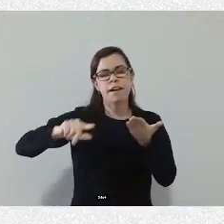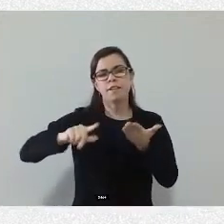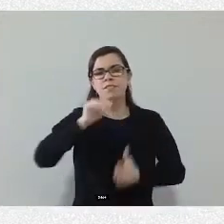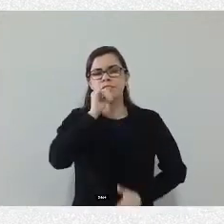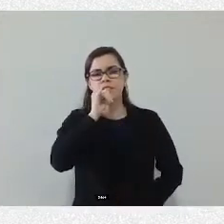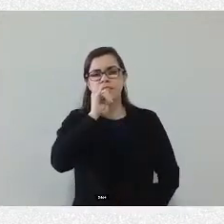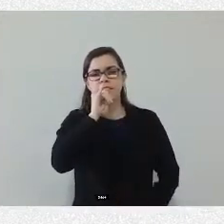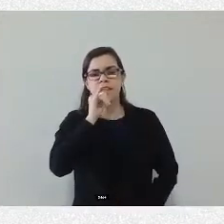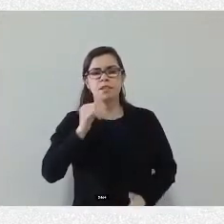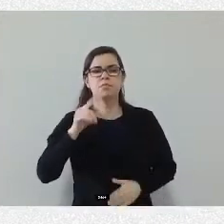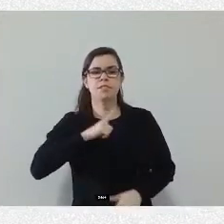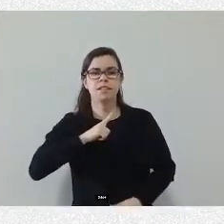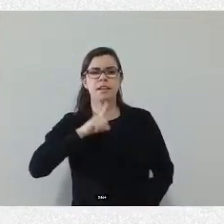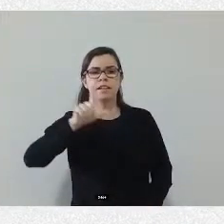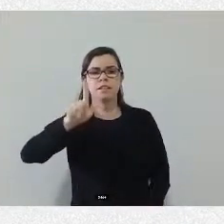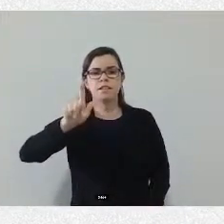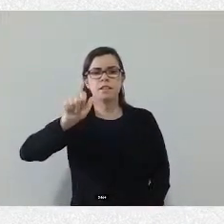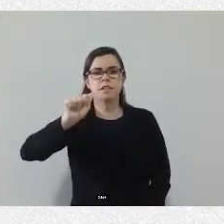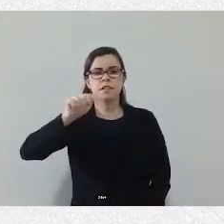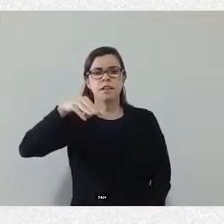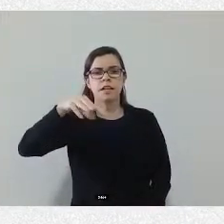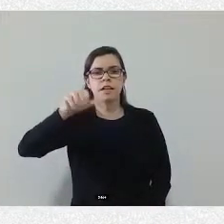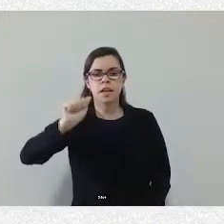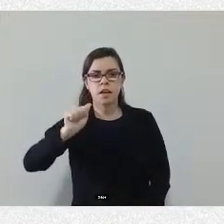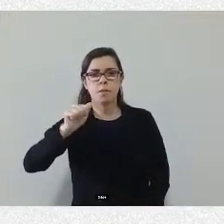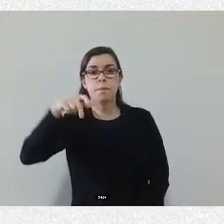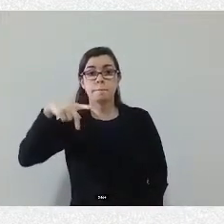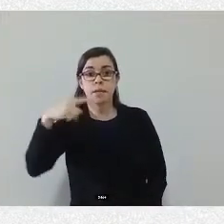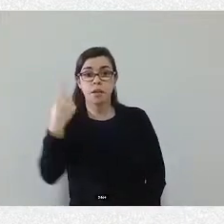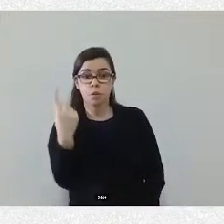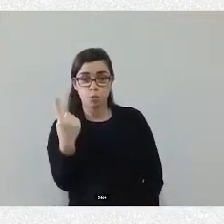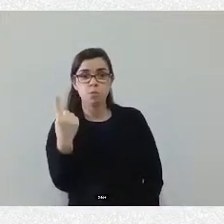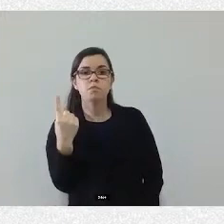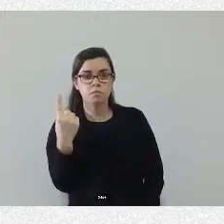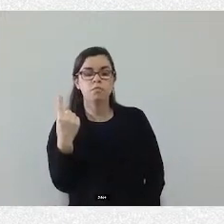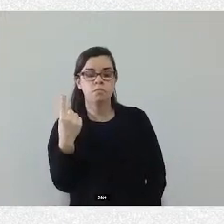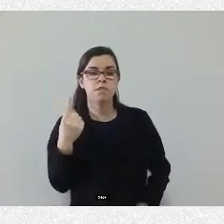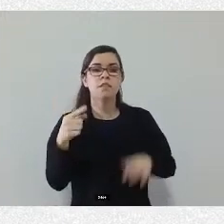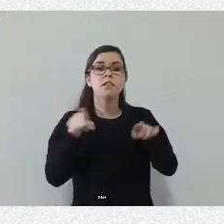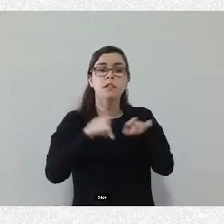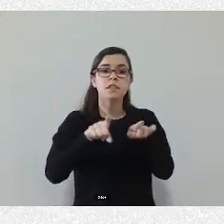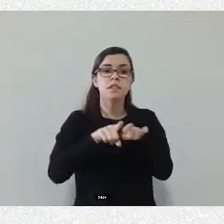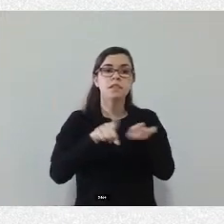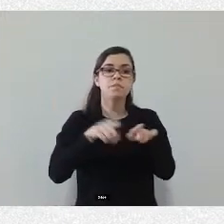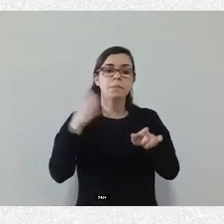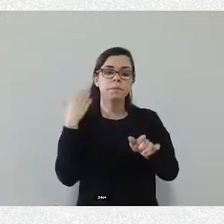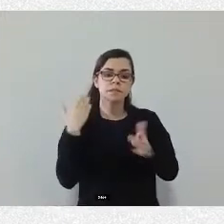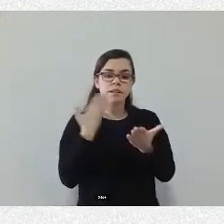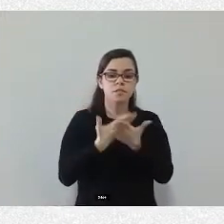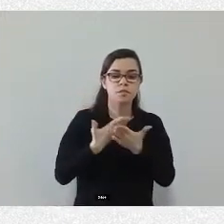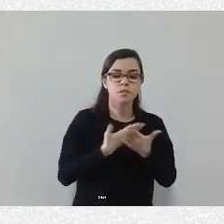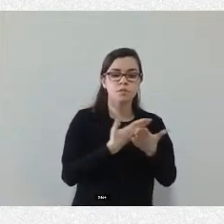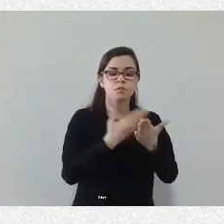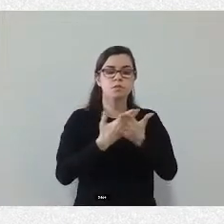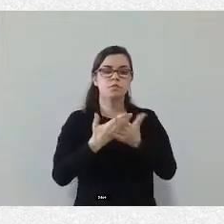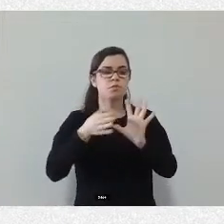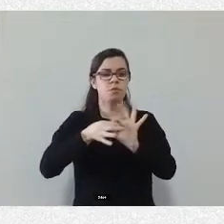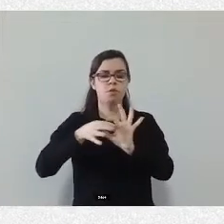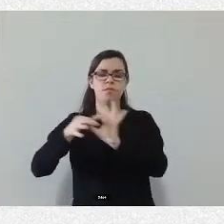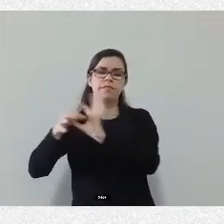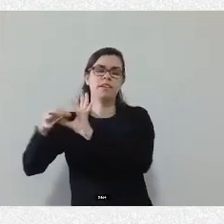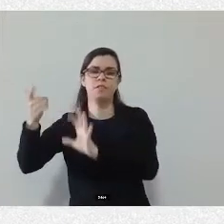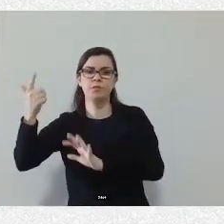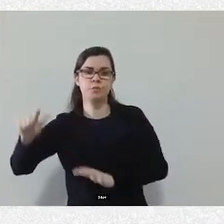foram validaram vacinas em outros contextos, né, com diferentes prevalências de variantes